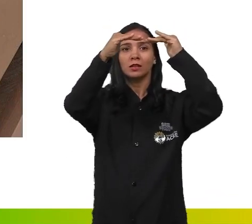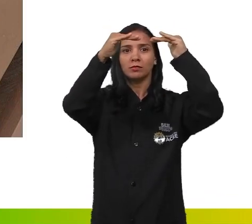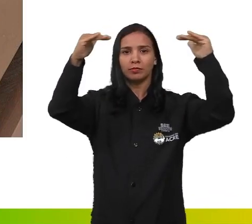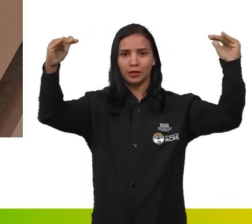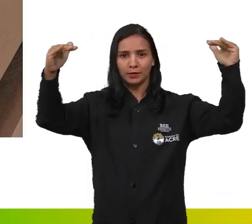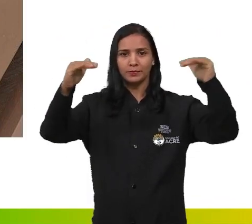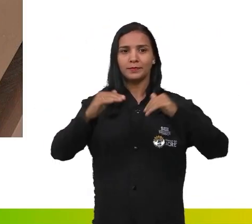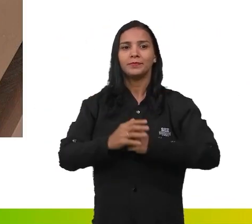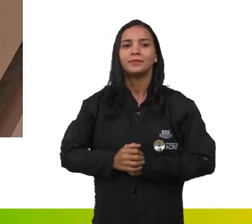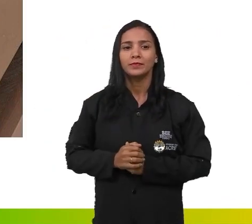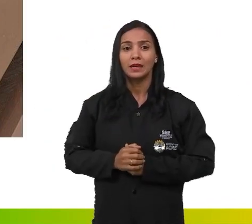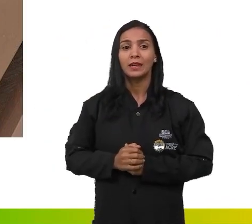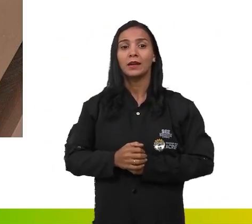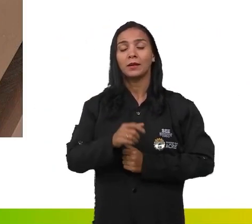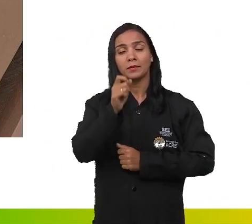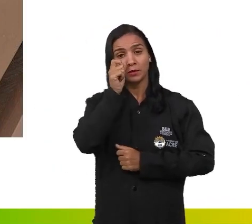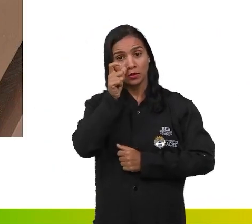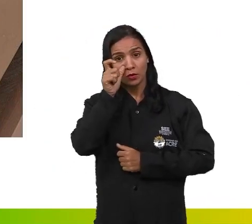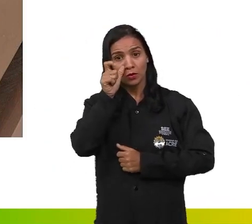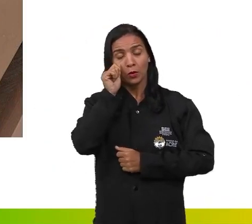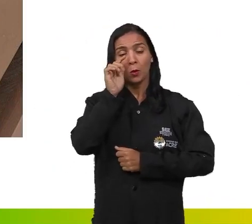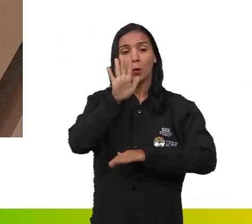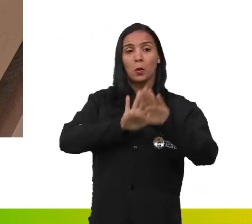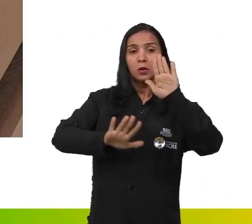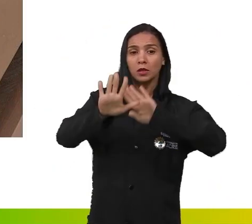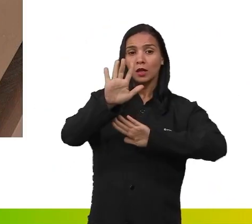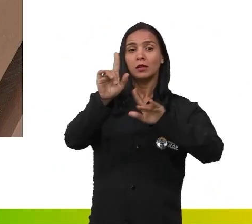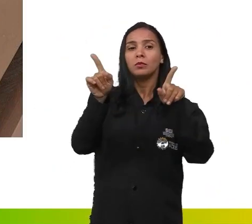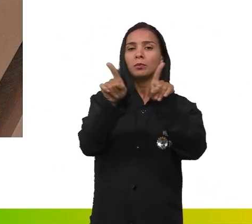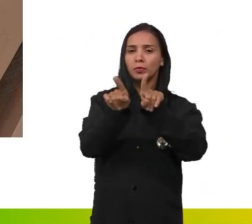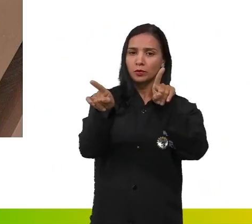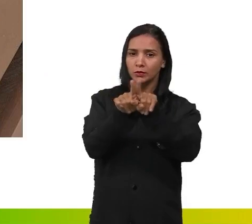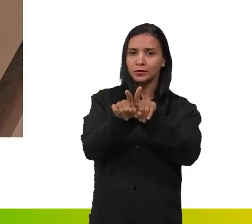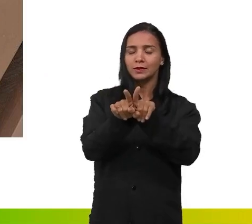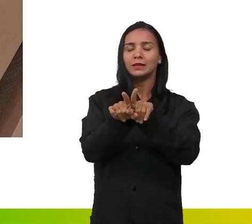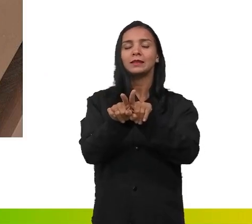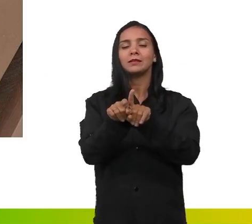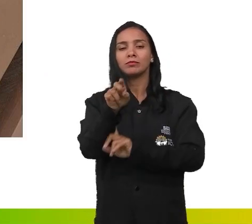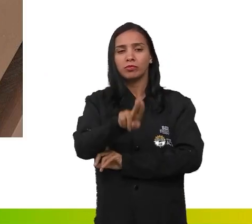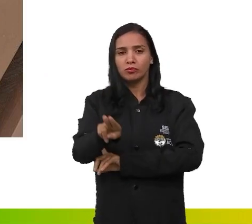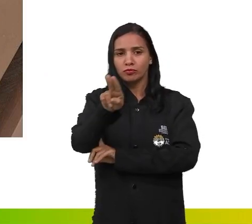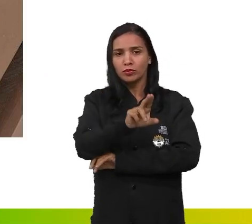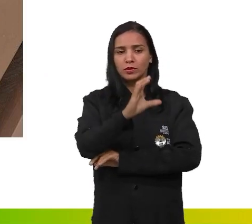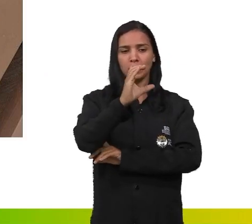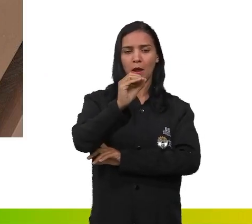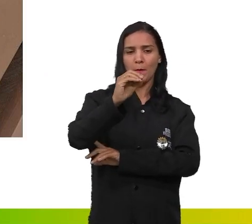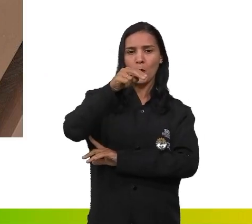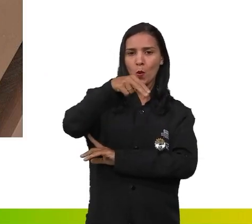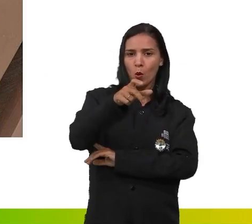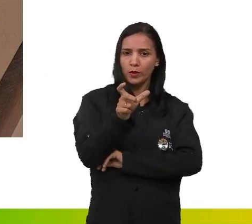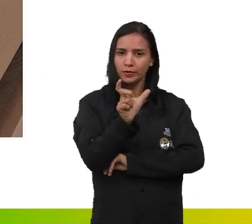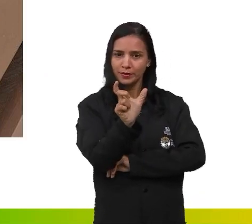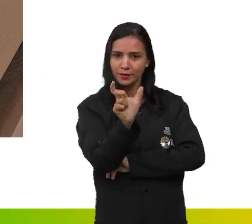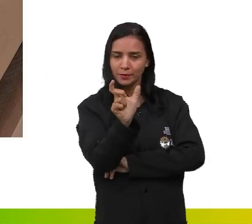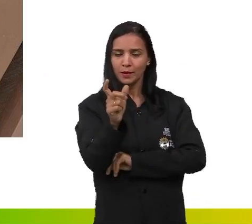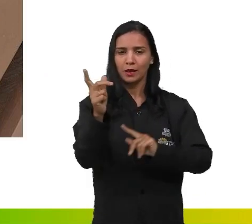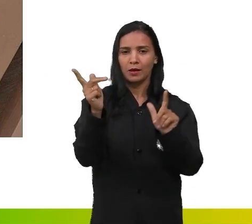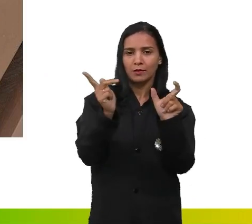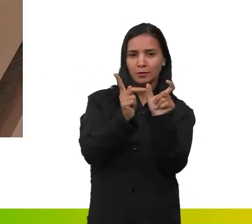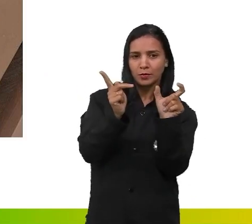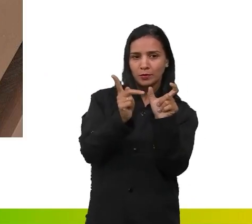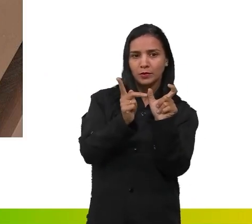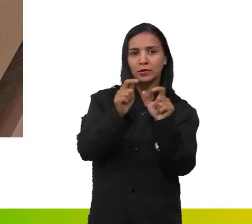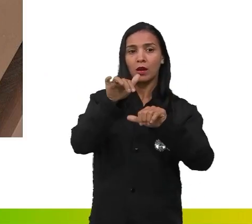Observação. Também usamos a preposição on com alguns meios eletrônicos, por exemplo, on the phone,